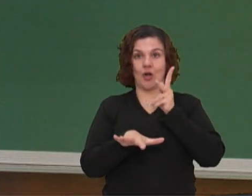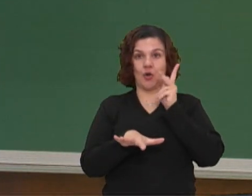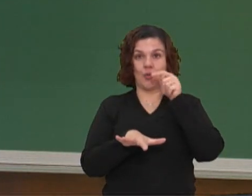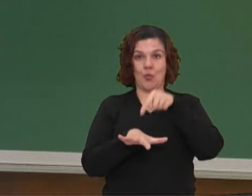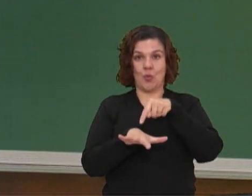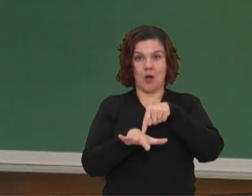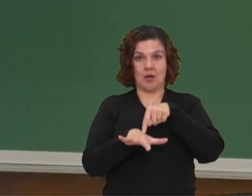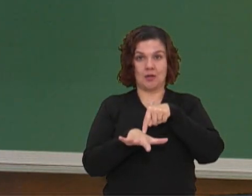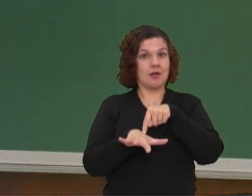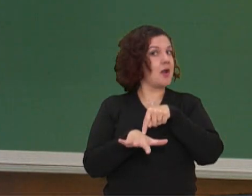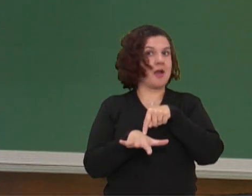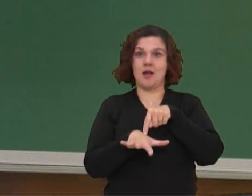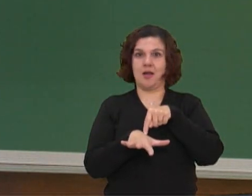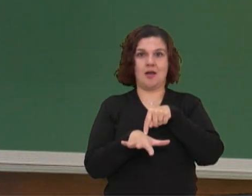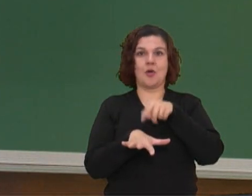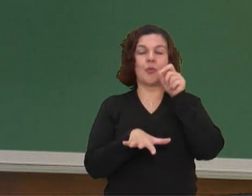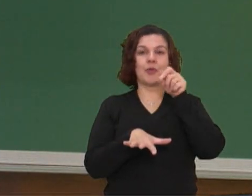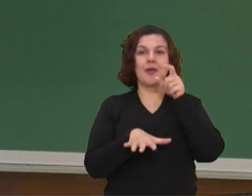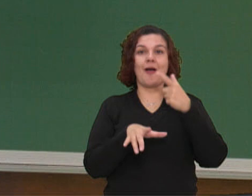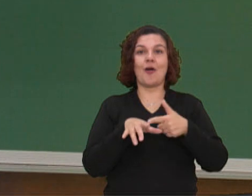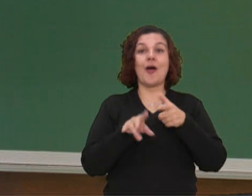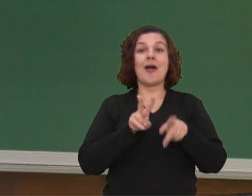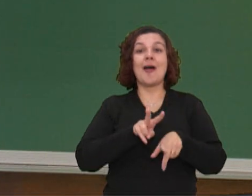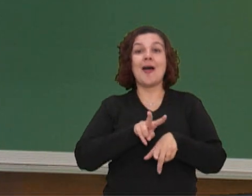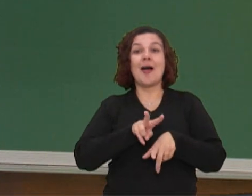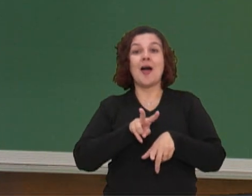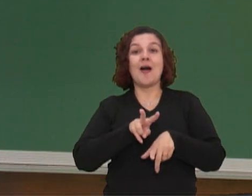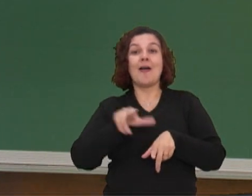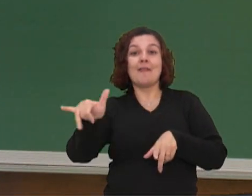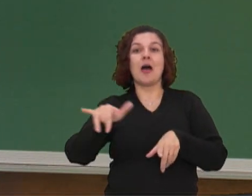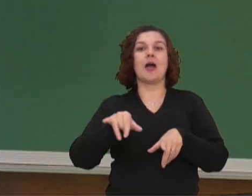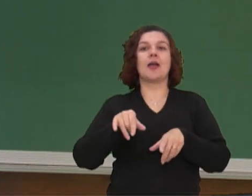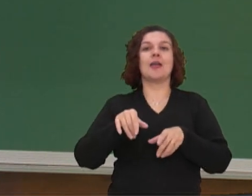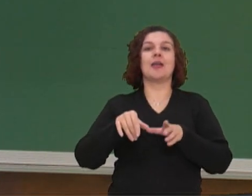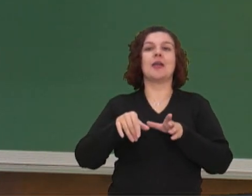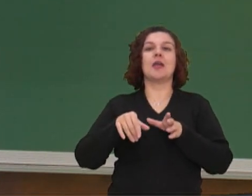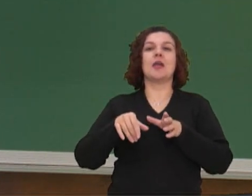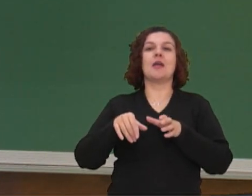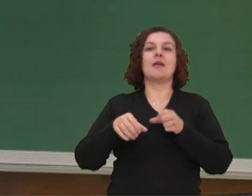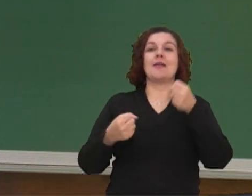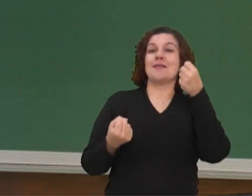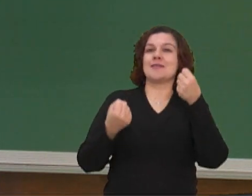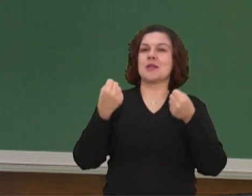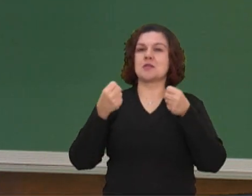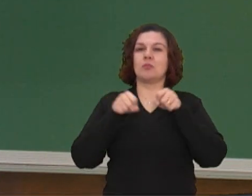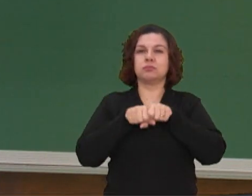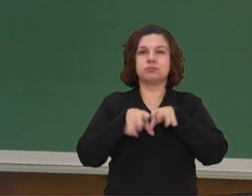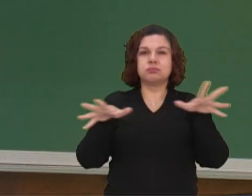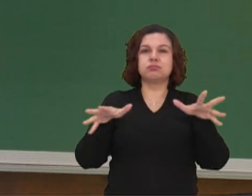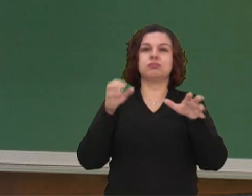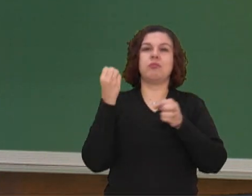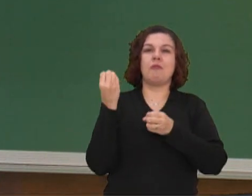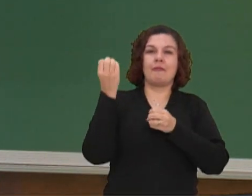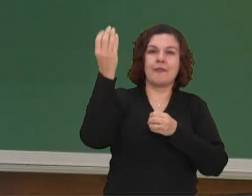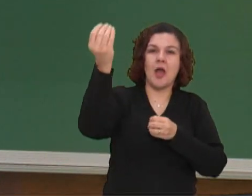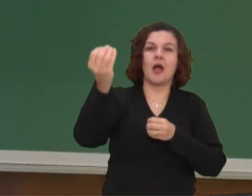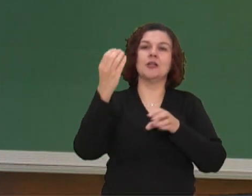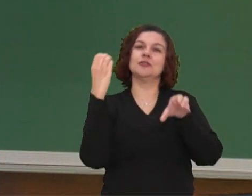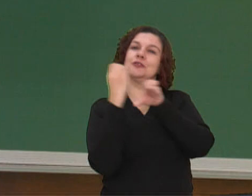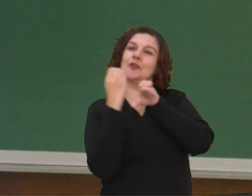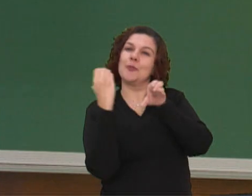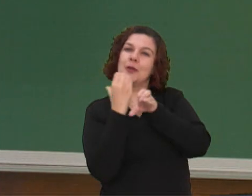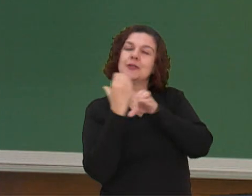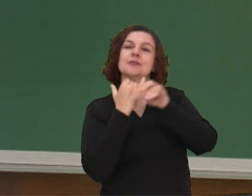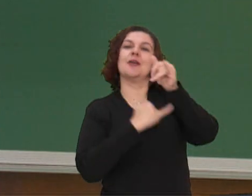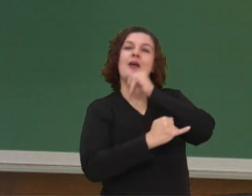em determinadas áreas, porque nós vamos ter lá o quê? O avanço do transporte, dos meios de comunicação, que